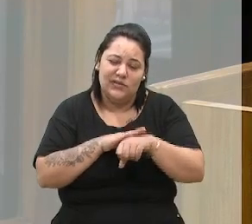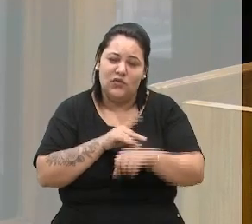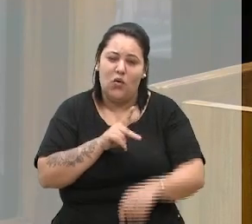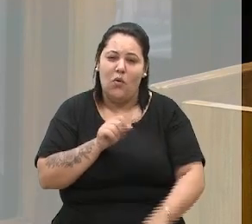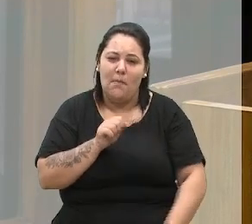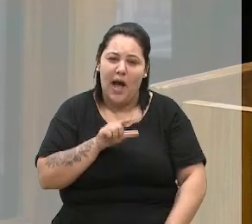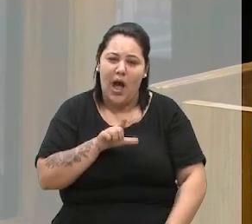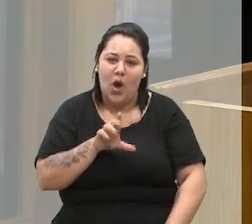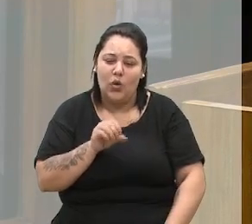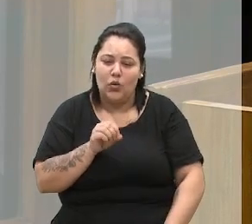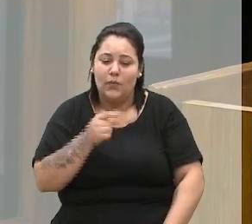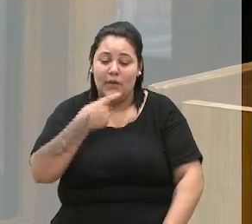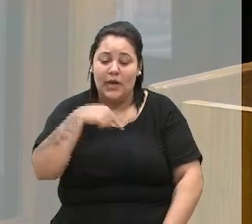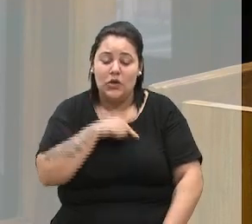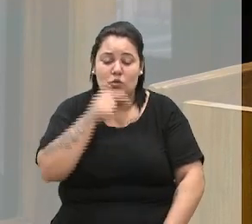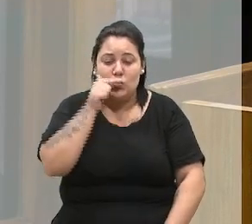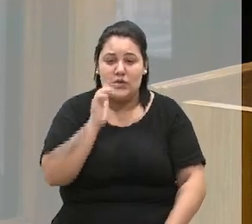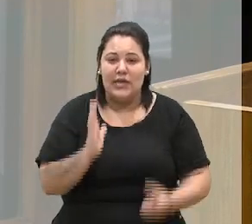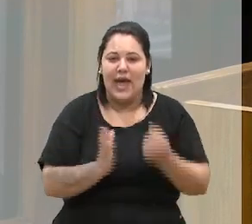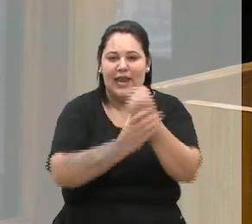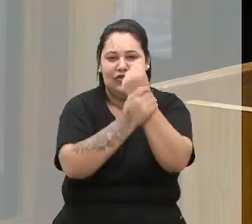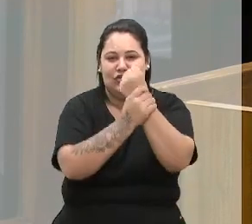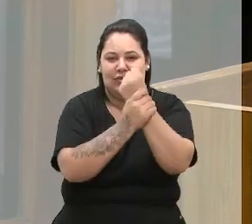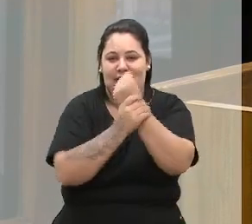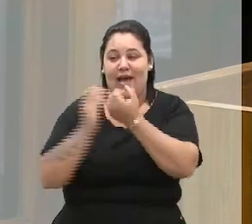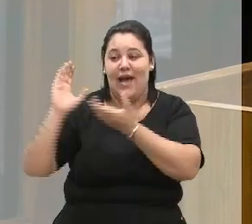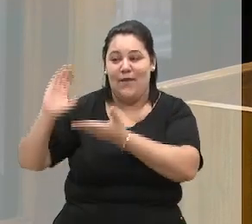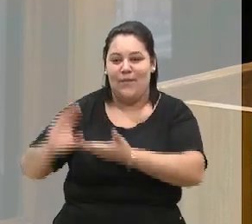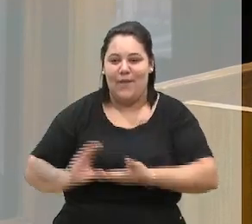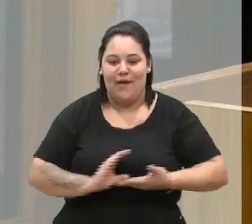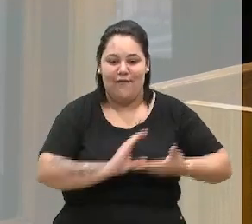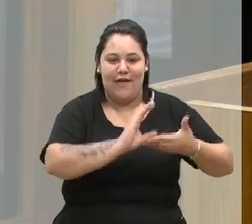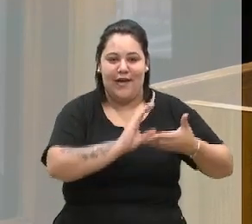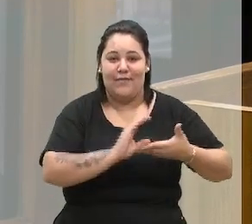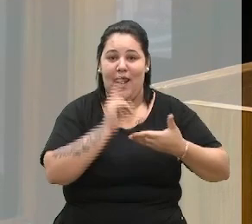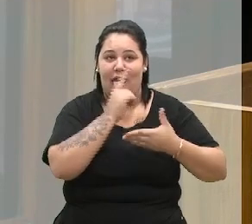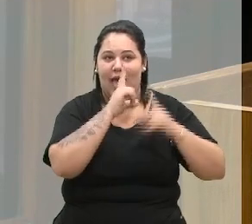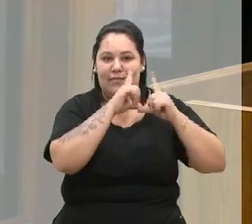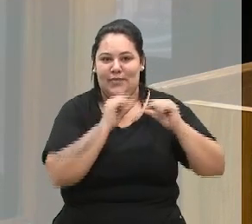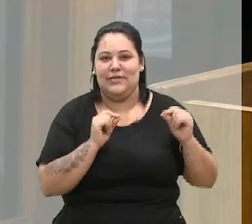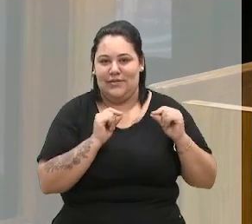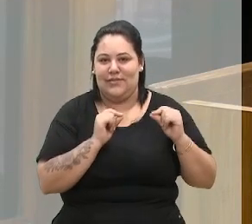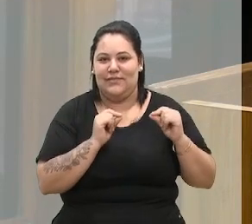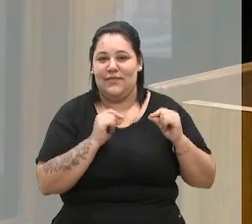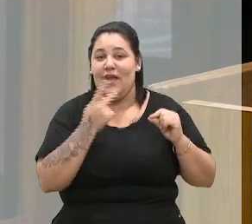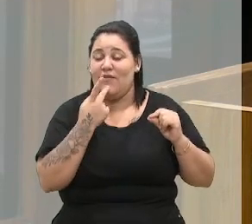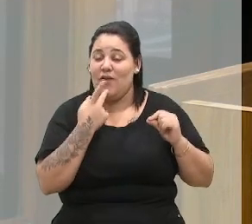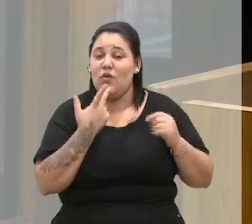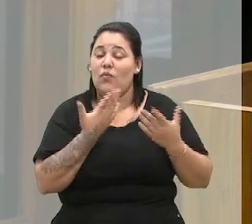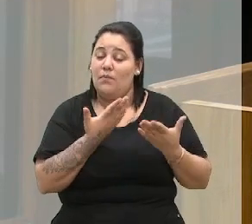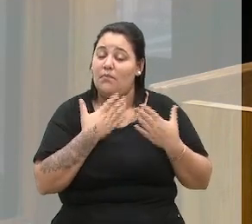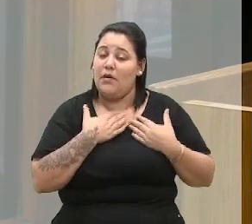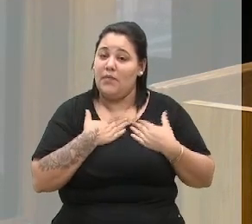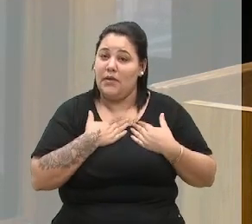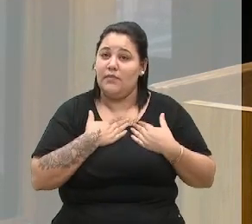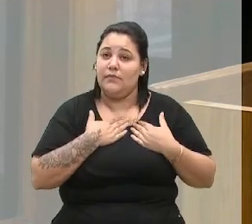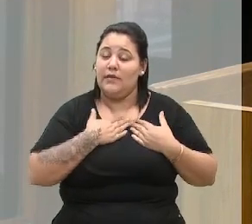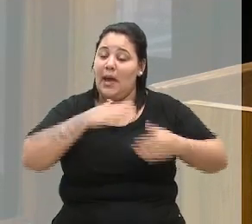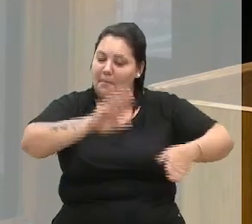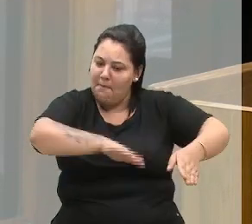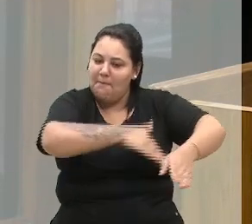nós pudéssemos garantir a verba lá em Brasília. Ele me falou que essa pasta está com ele,